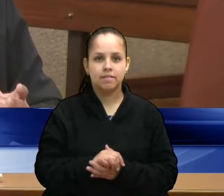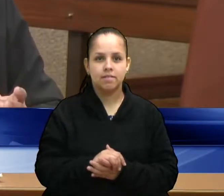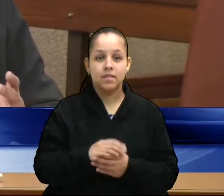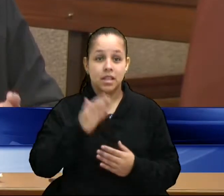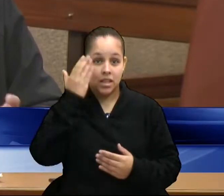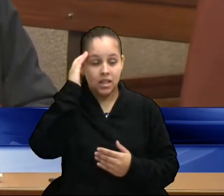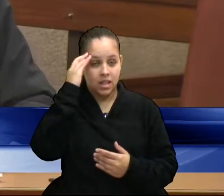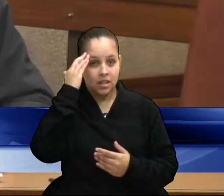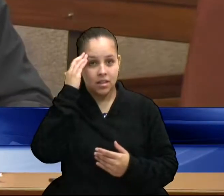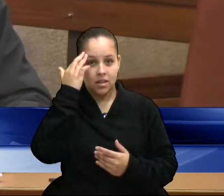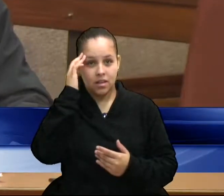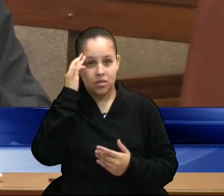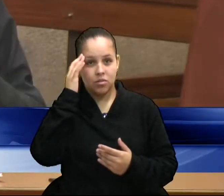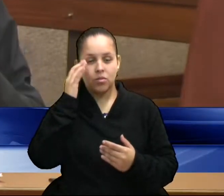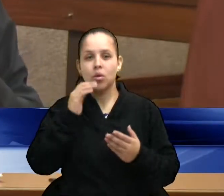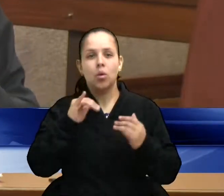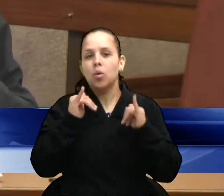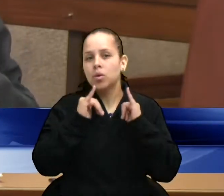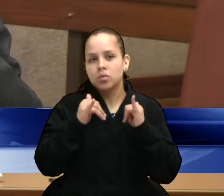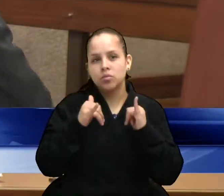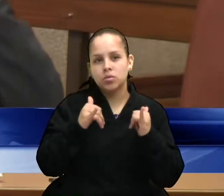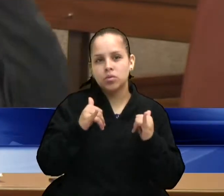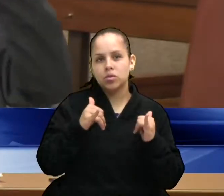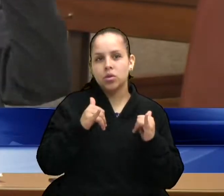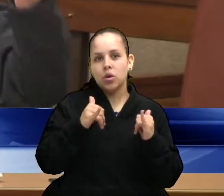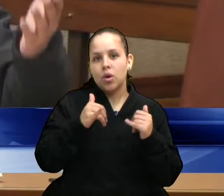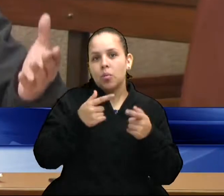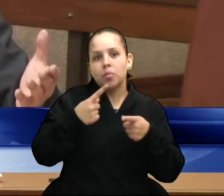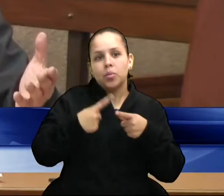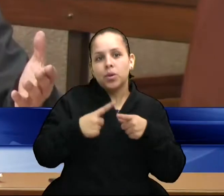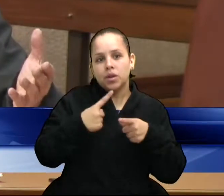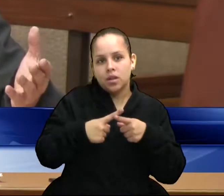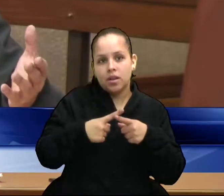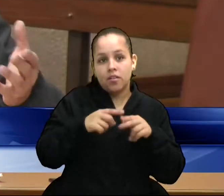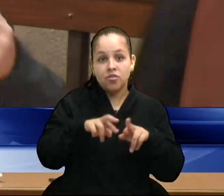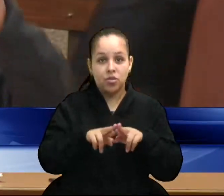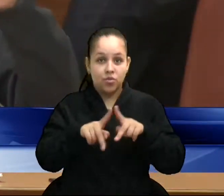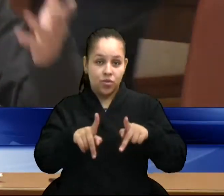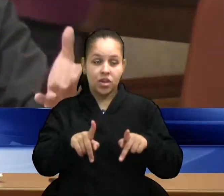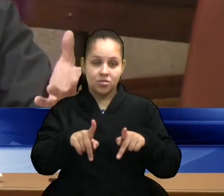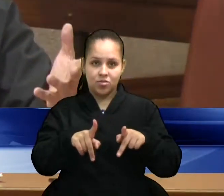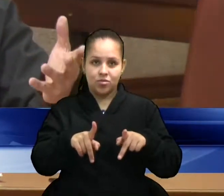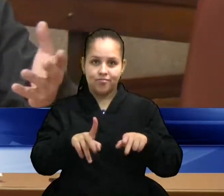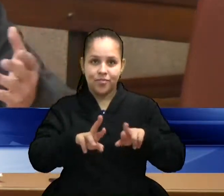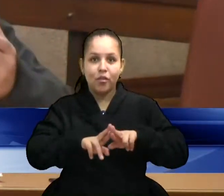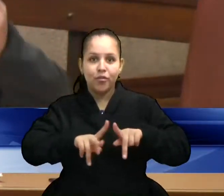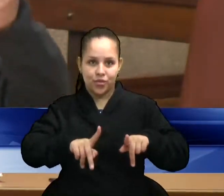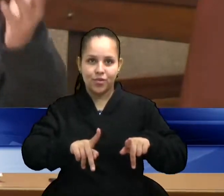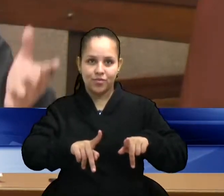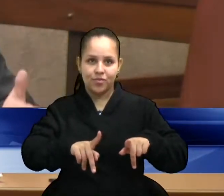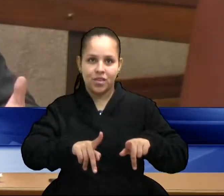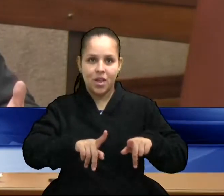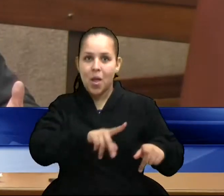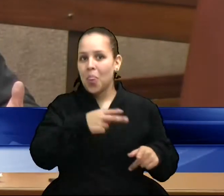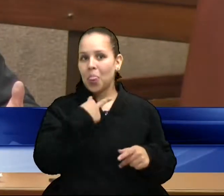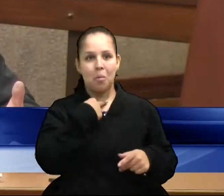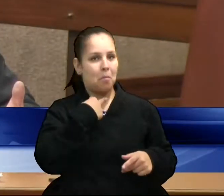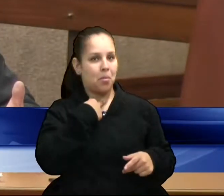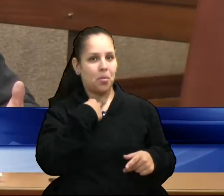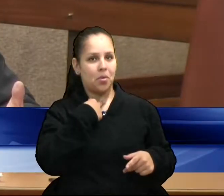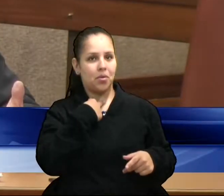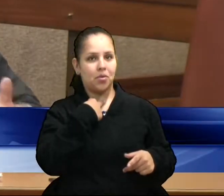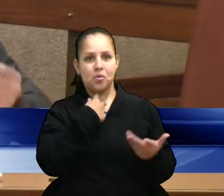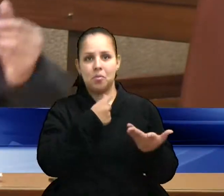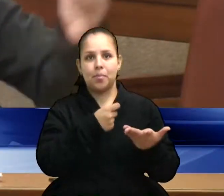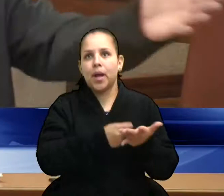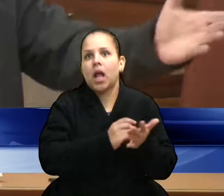entendendo o transporte táxi lotação como transporte diferenciado, ele é diferente, ele não pode ter gratuidade,